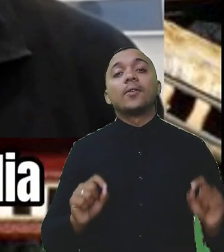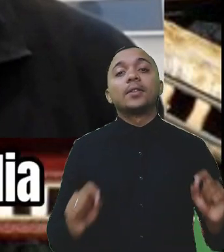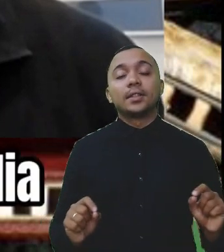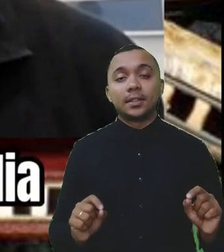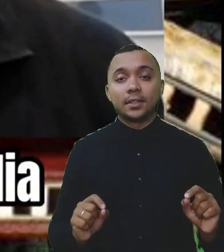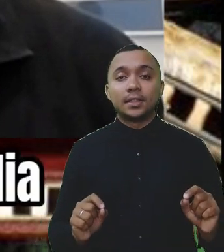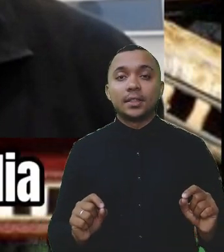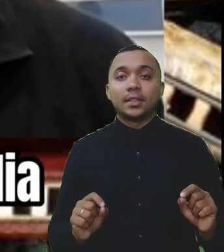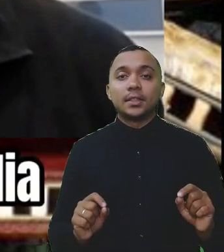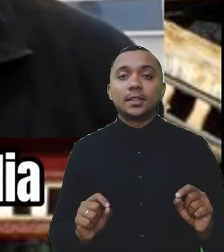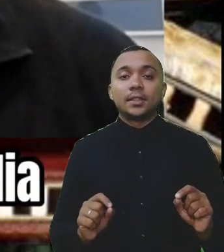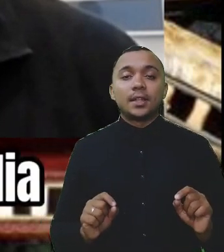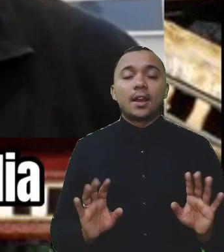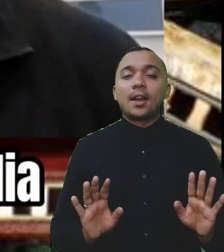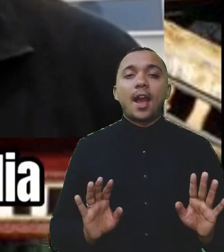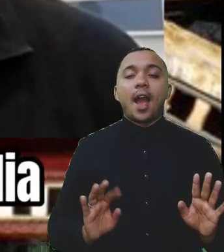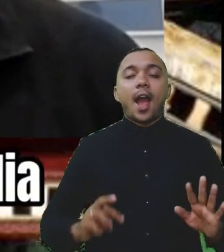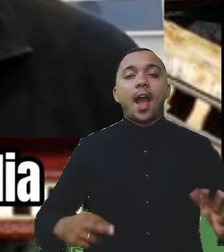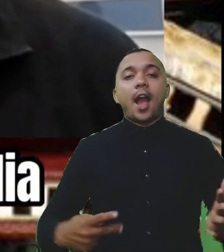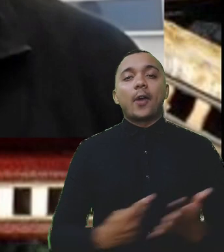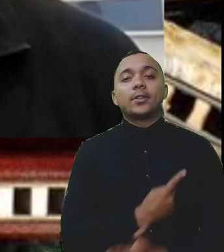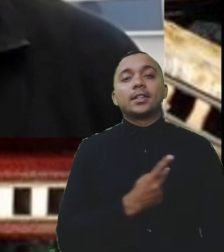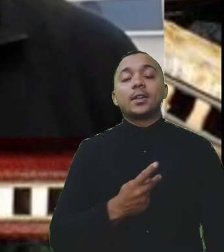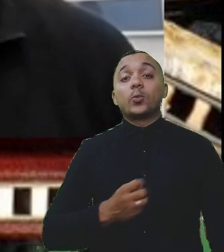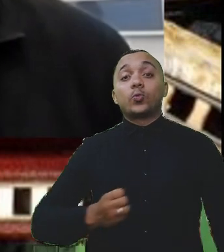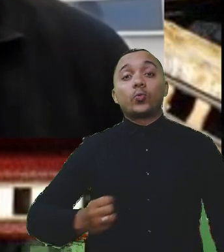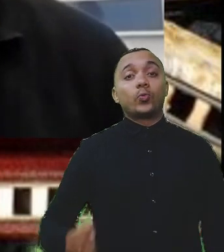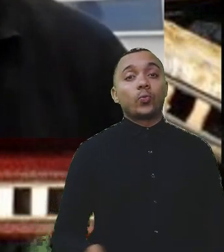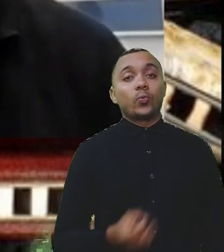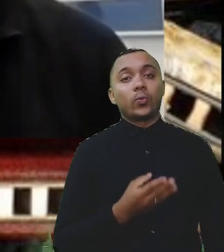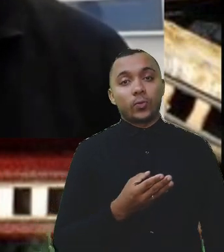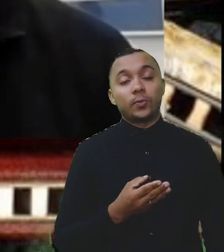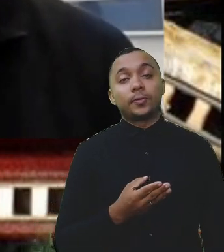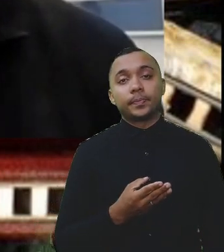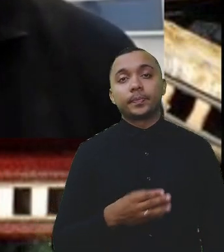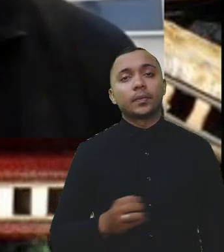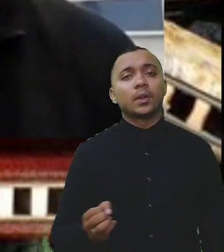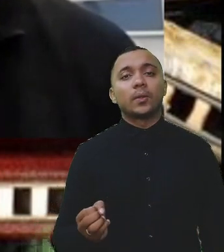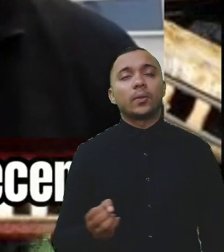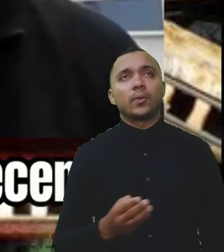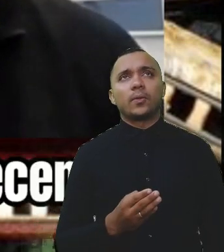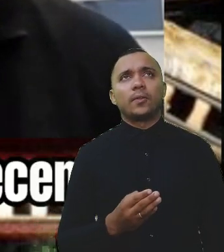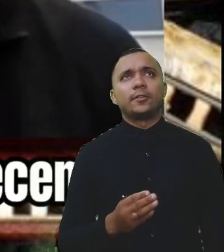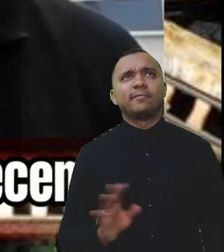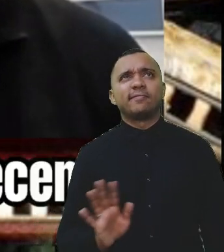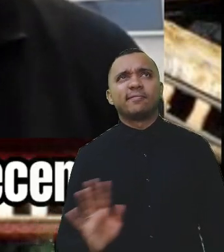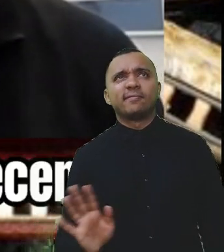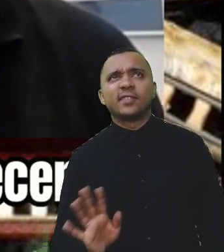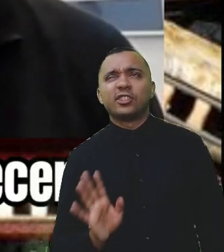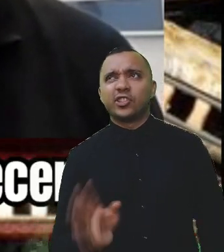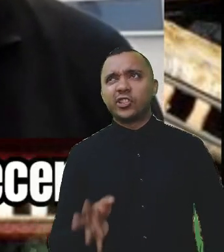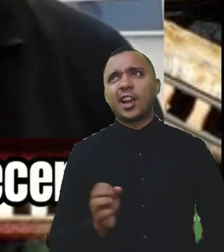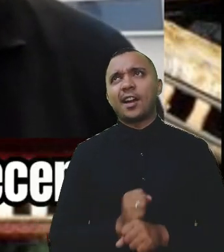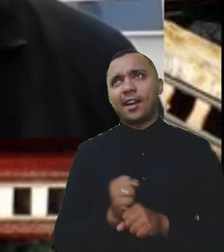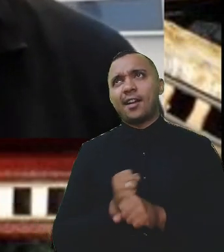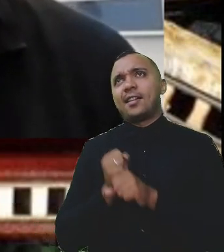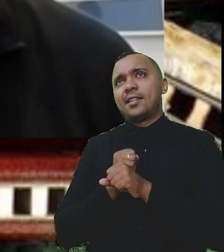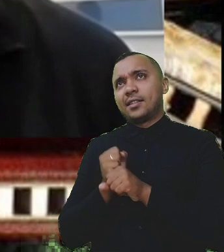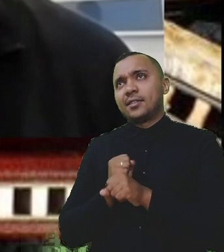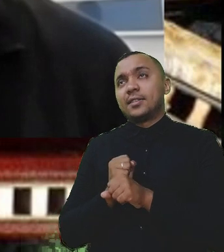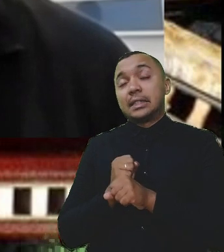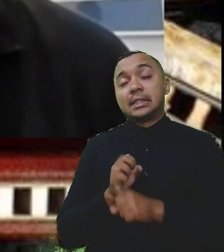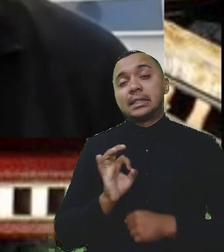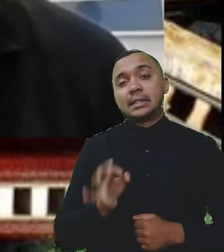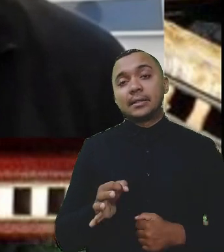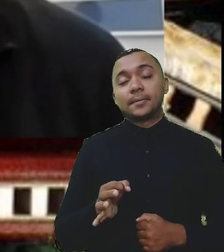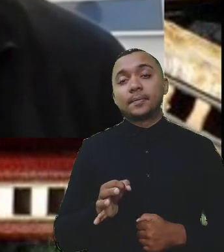uma situação absolutamente nova hoje em dia. Absolutamente nova é um exagero meu, até porque já tem alguns anos que isso está acontecendo, que